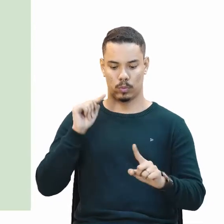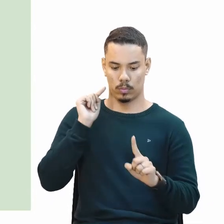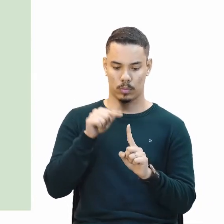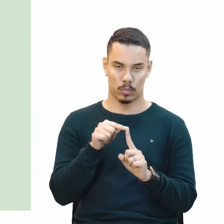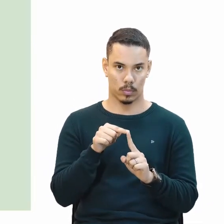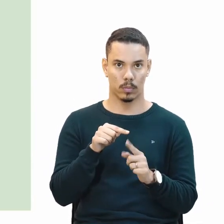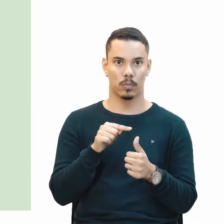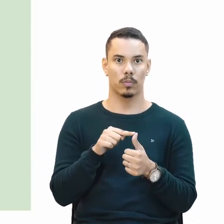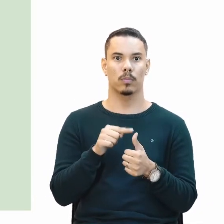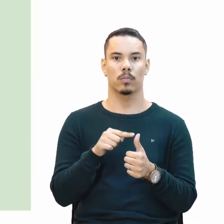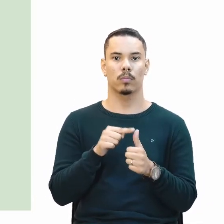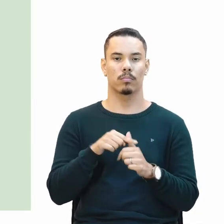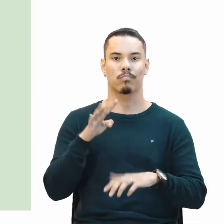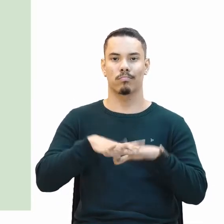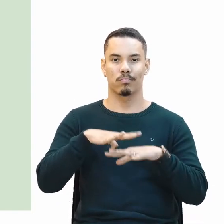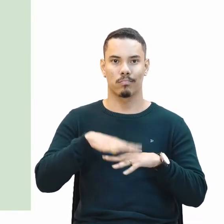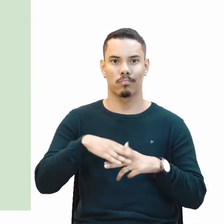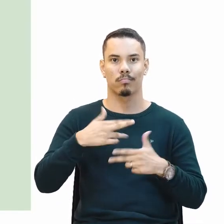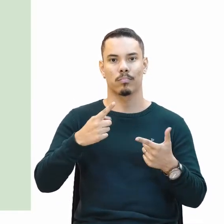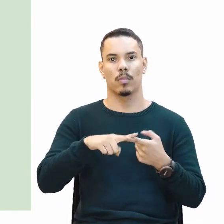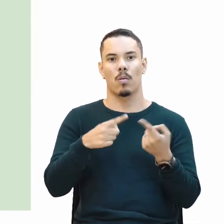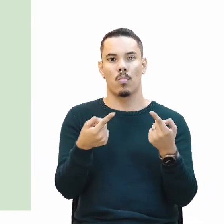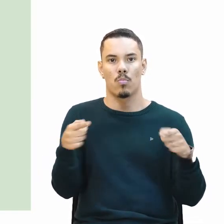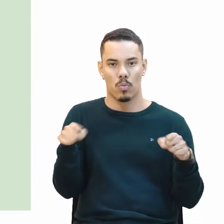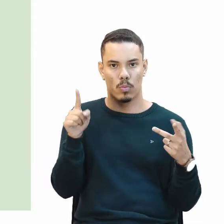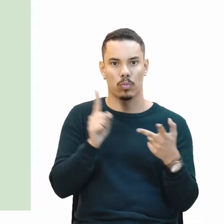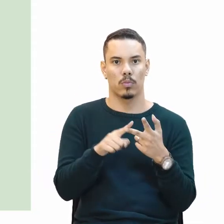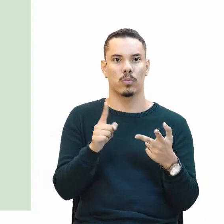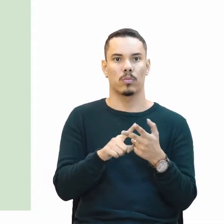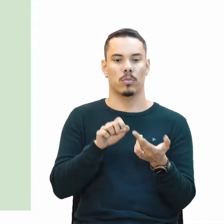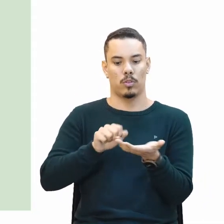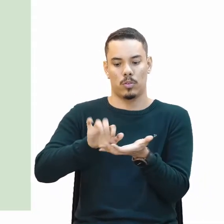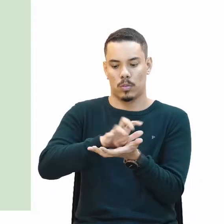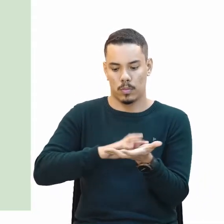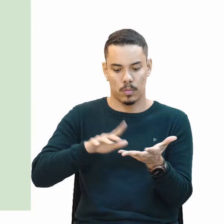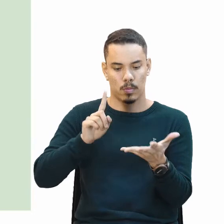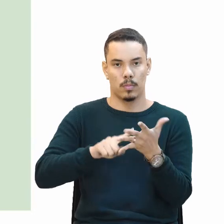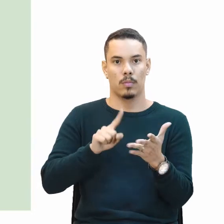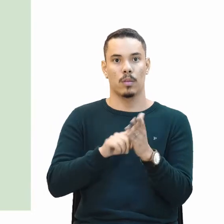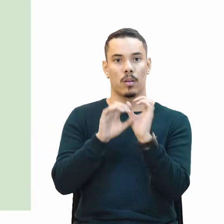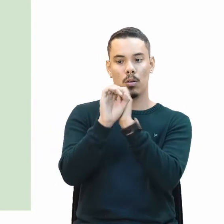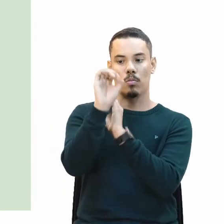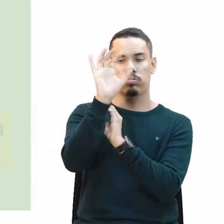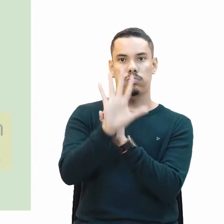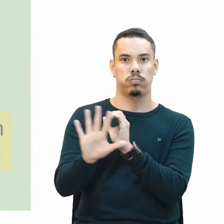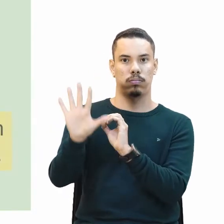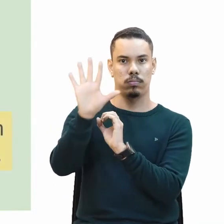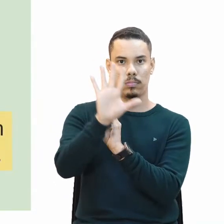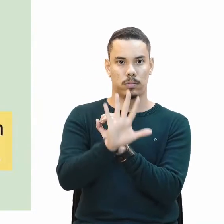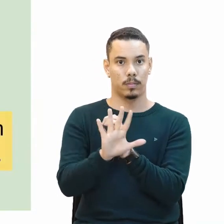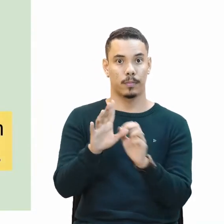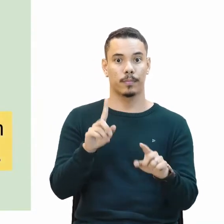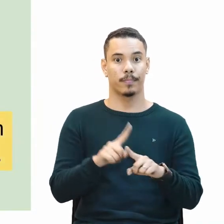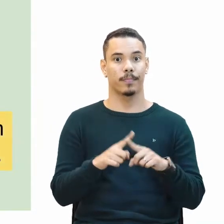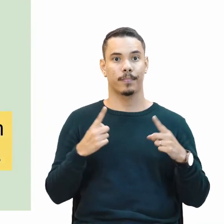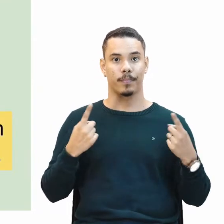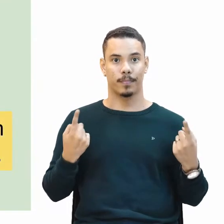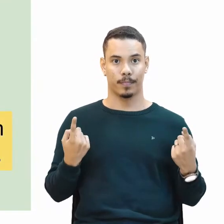a aritmética, música, geometria e astronomia. No